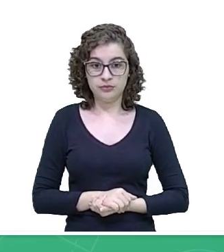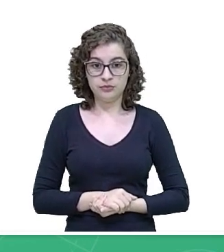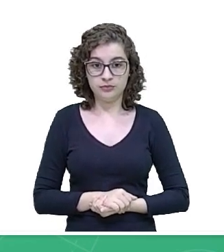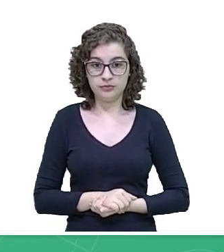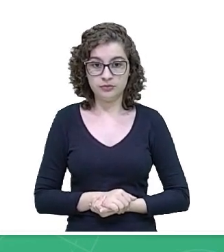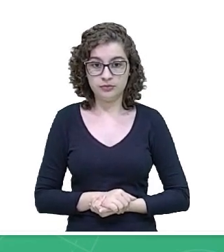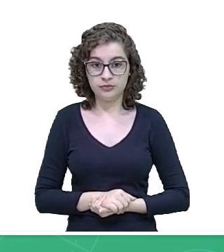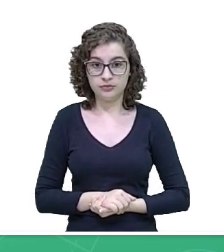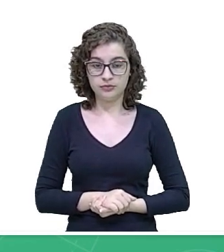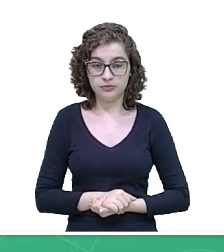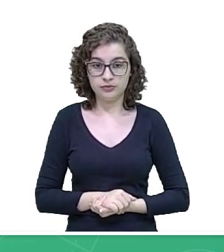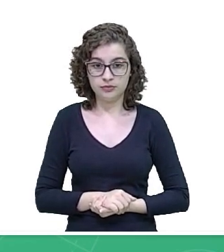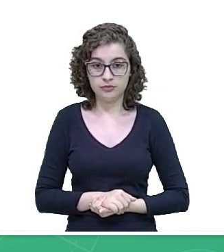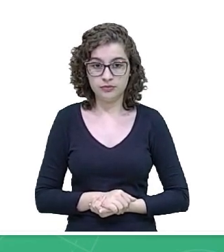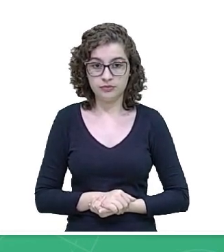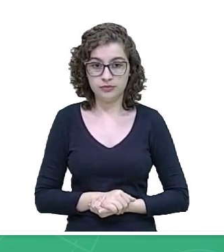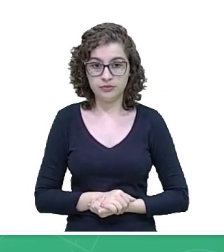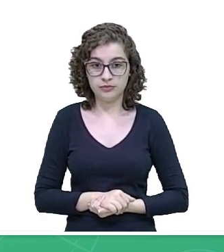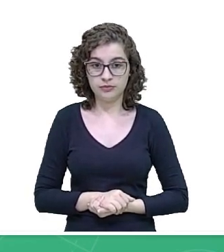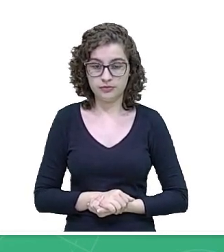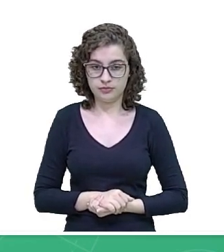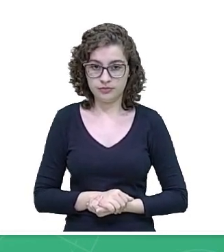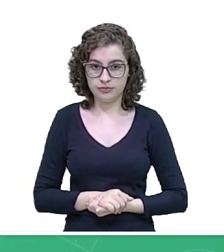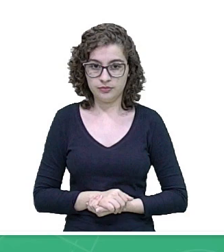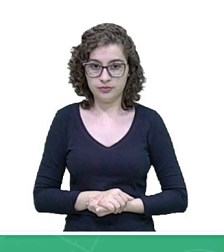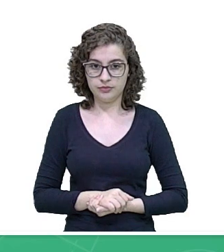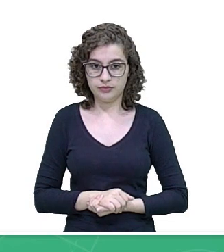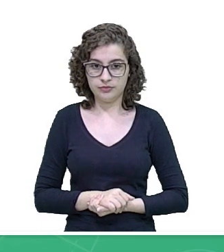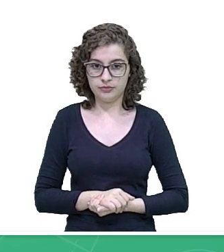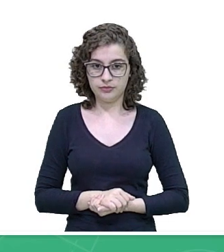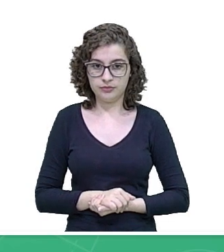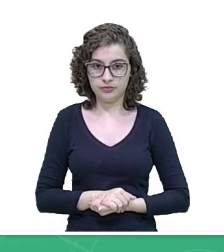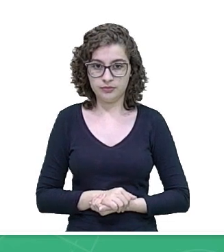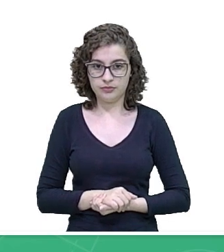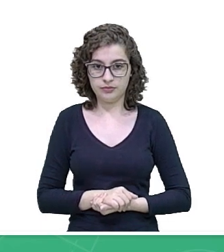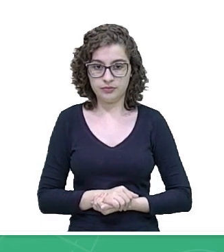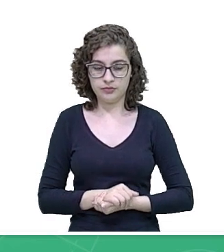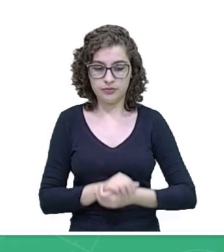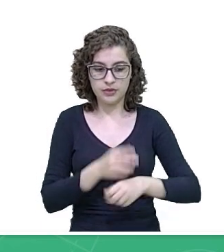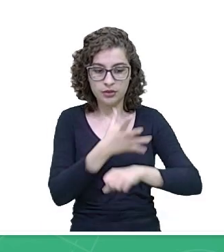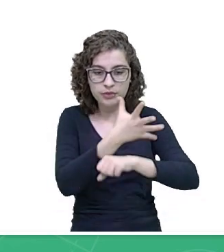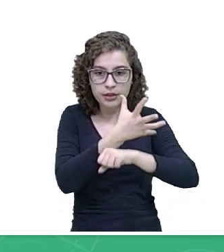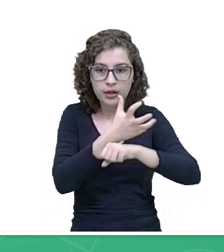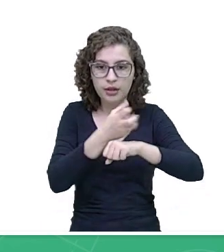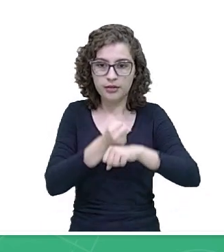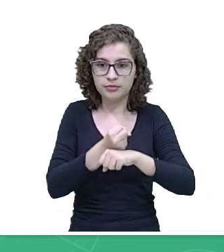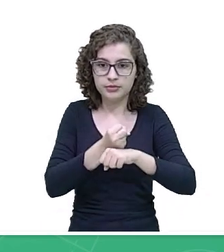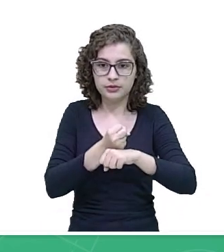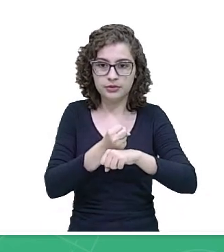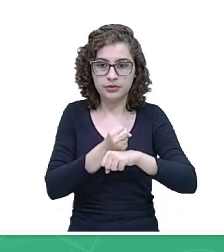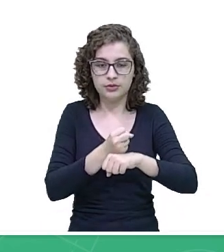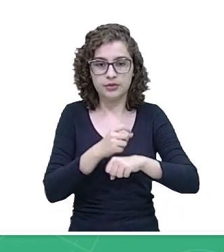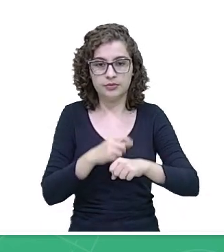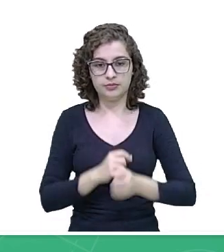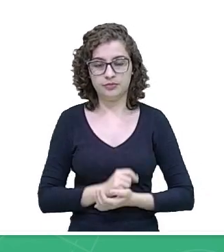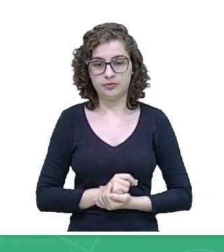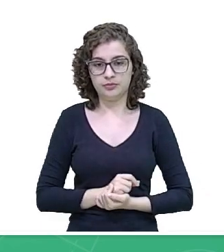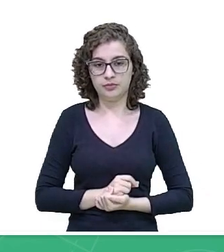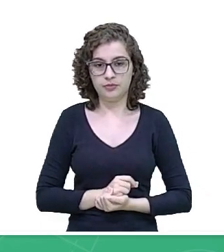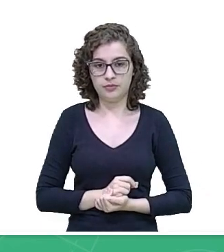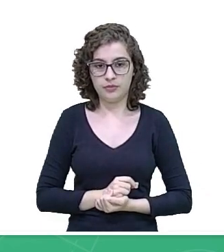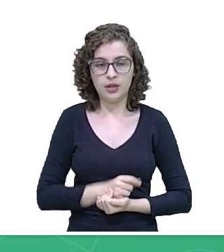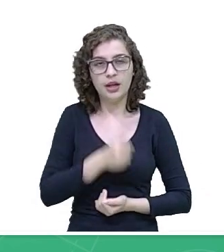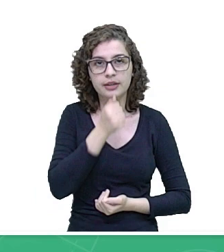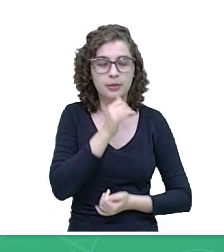acontece, a fusão acontece com a absorção de calor. O gelo, por exemplo, está a 0 graus Celsius, vai absorver